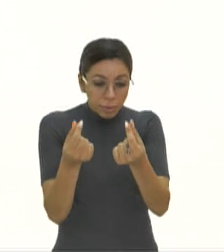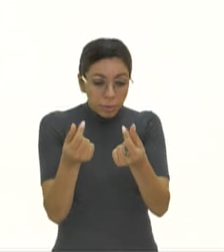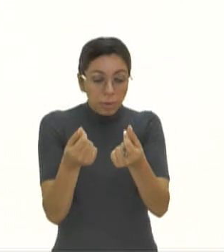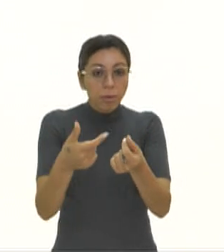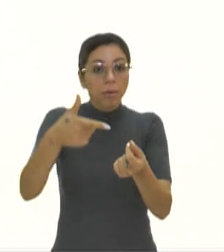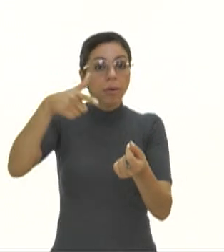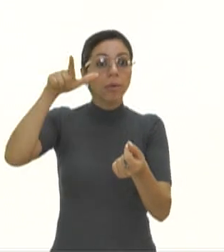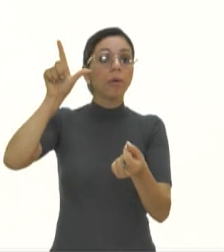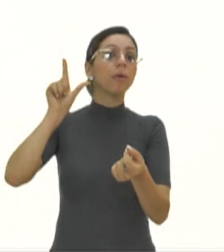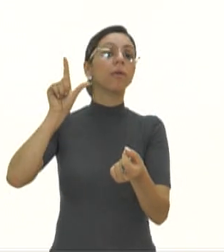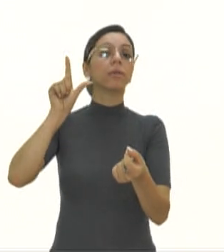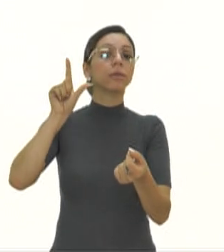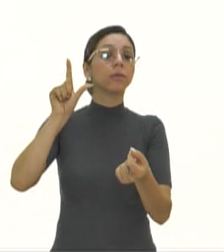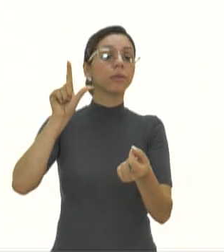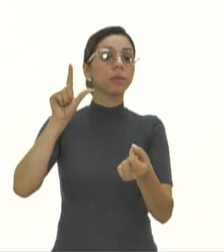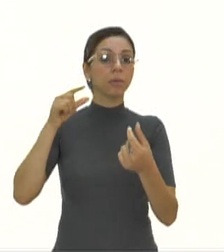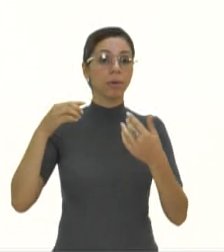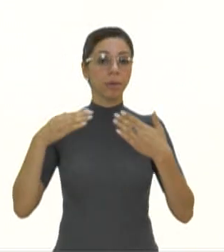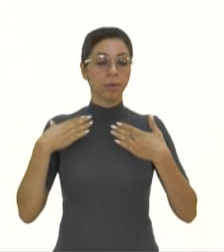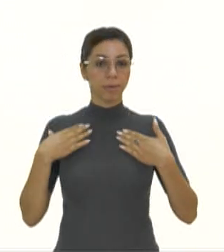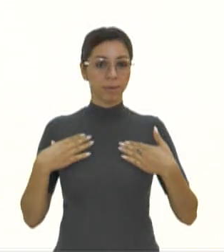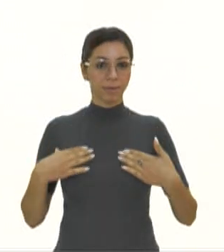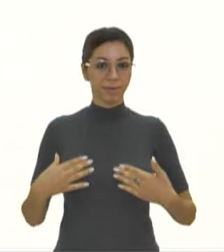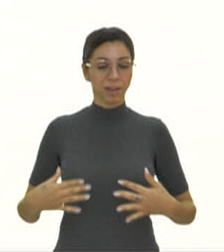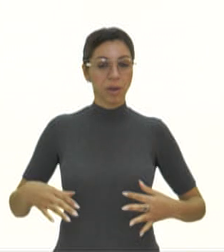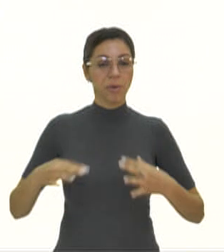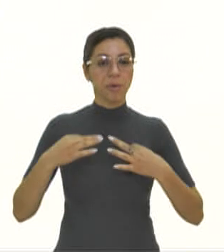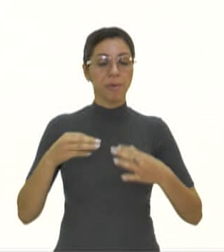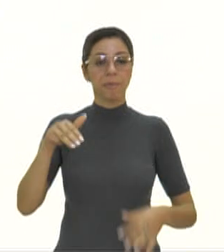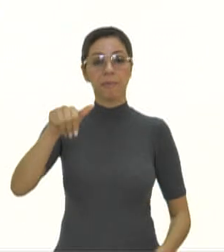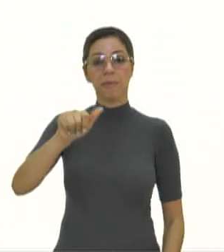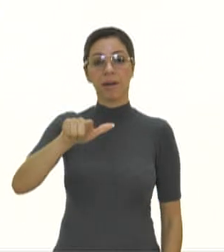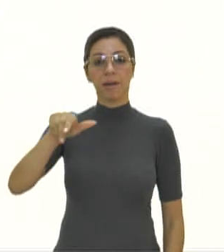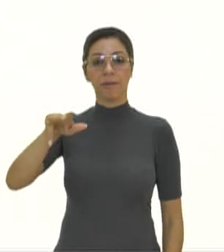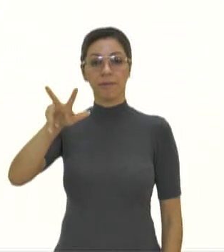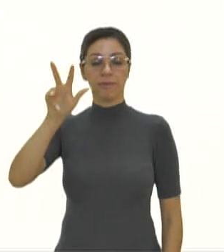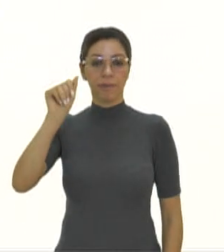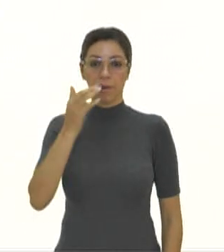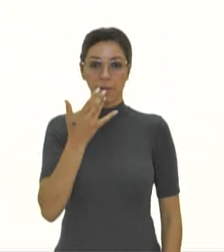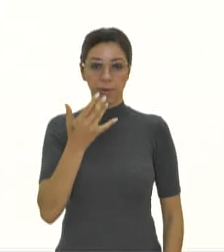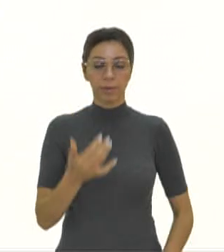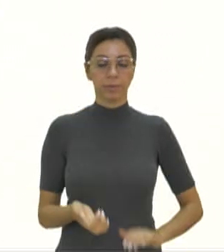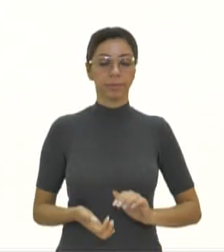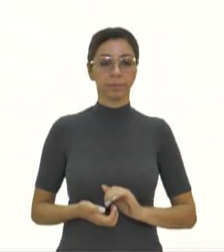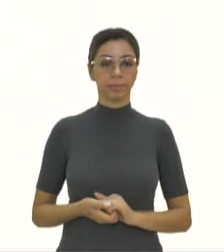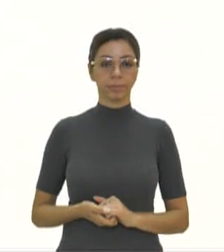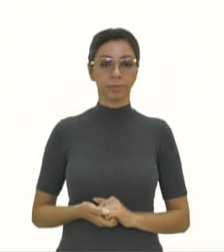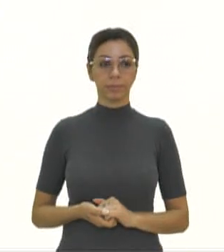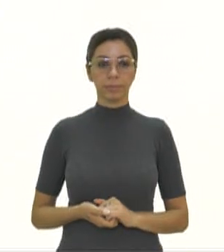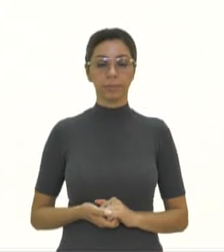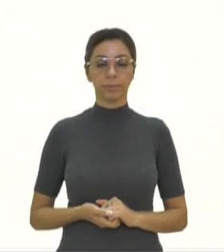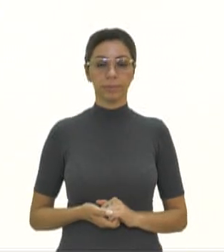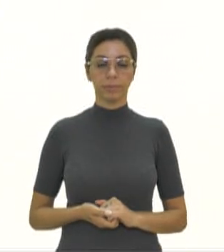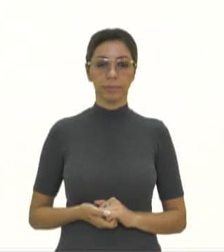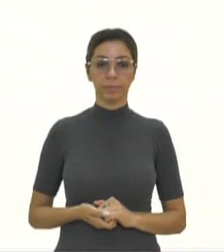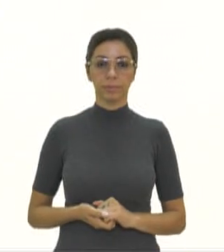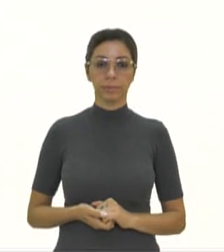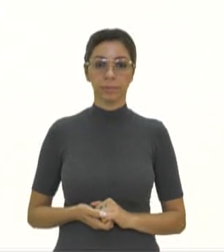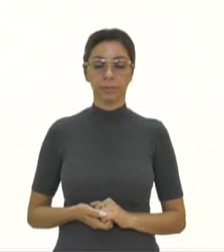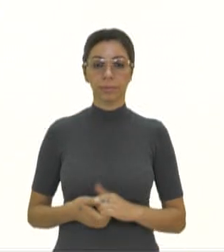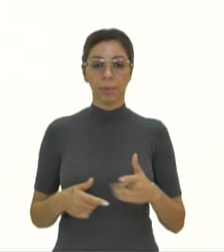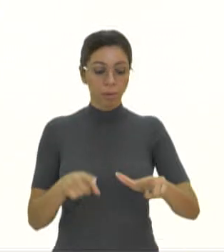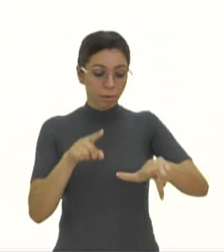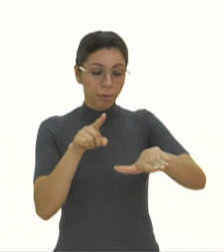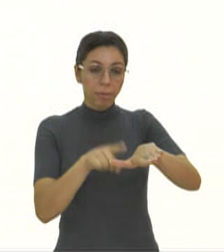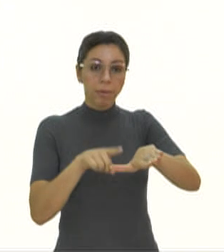um vestido malva. Don his foot when he fell off his bike. Então, Don, o pé dele